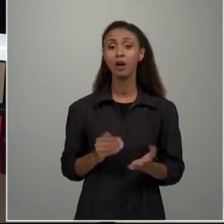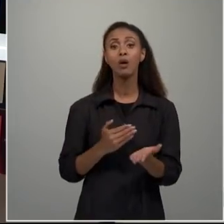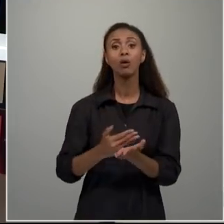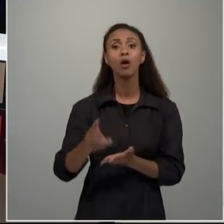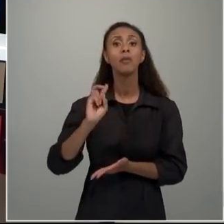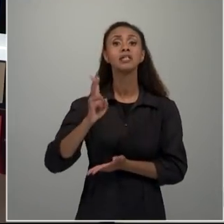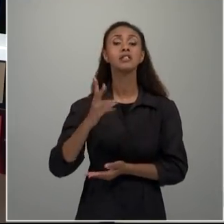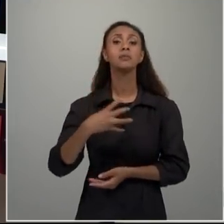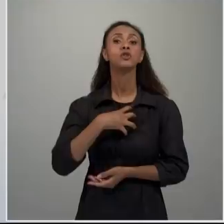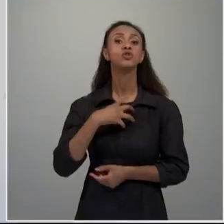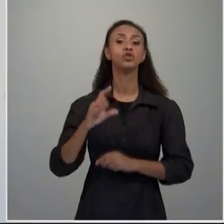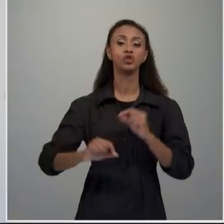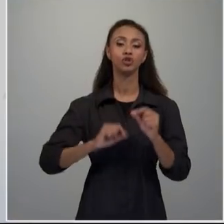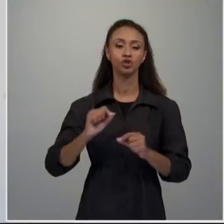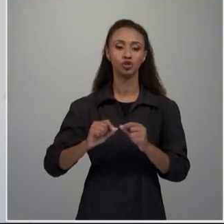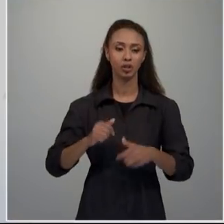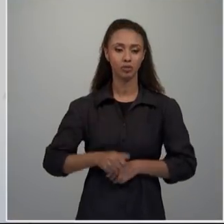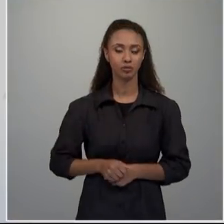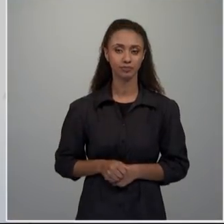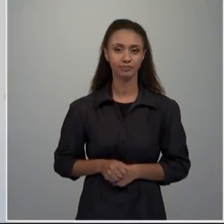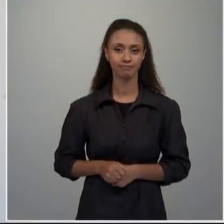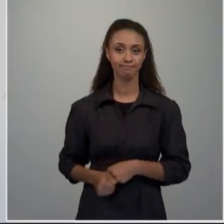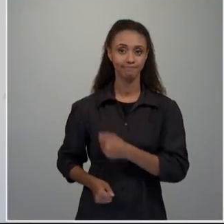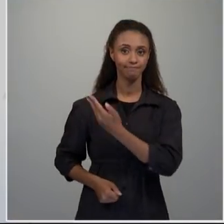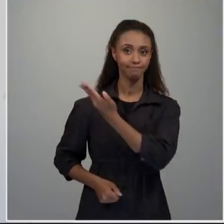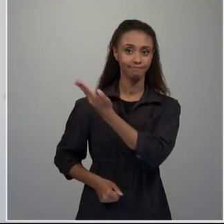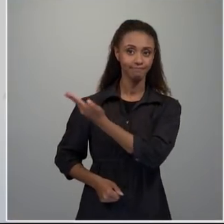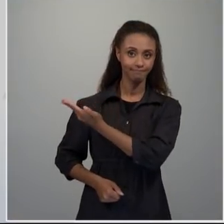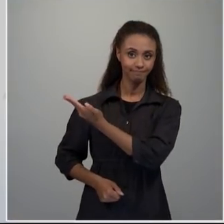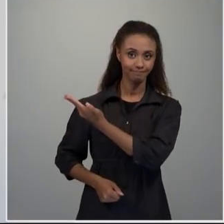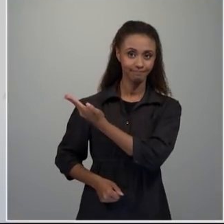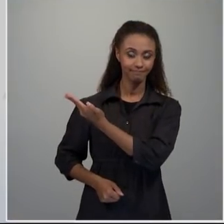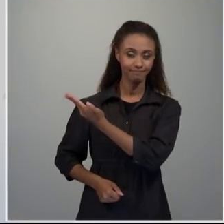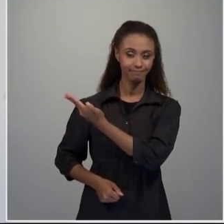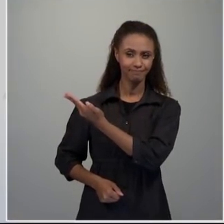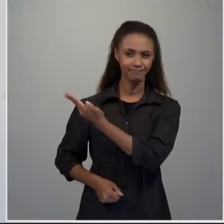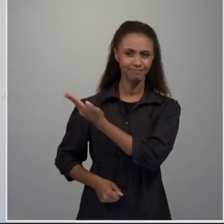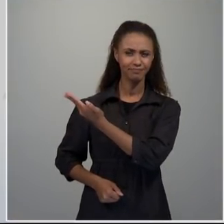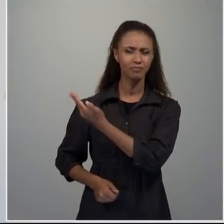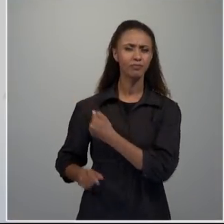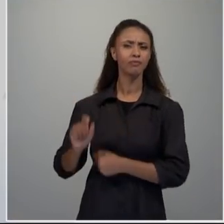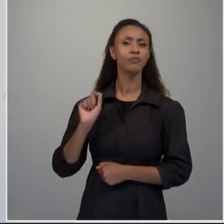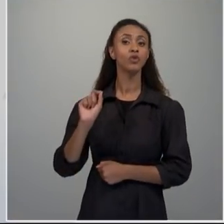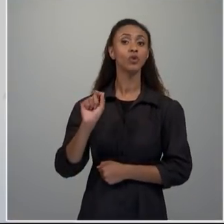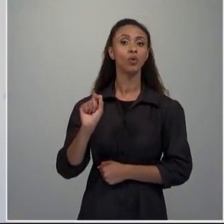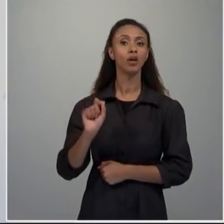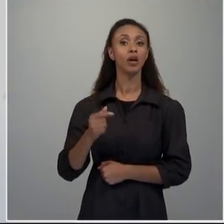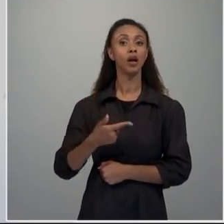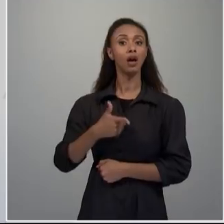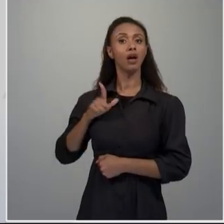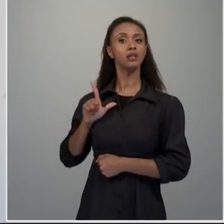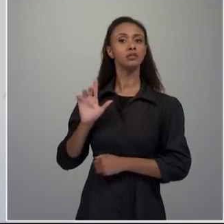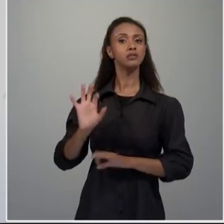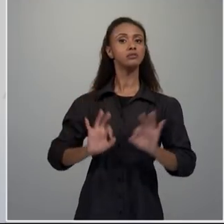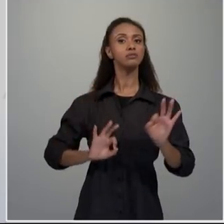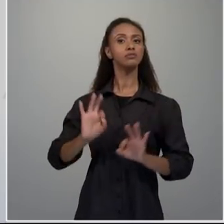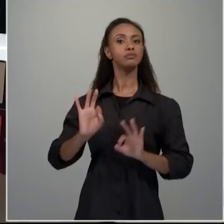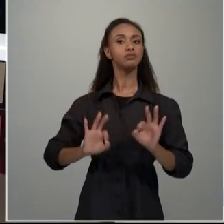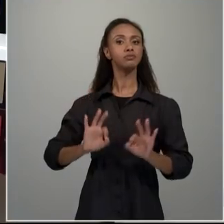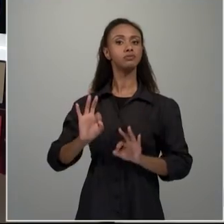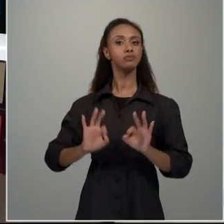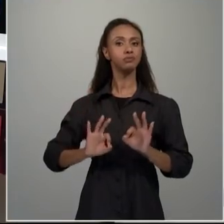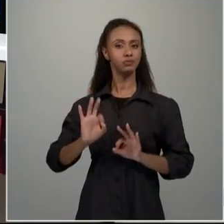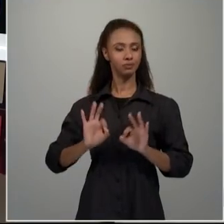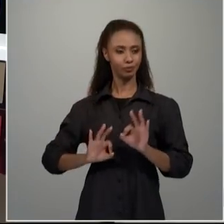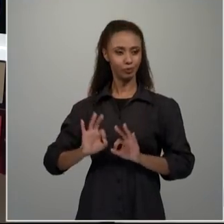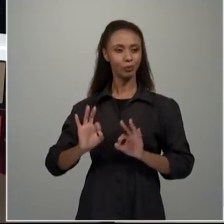com o thrive dizem que a gente fala bastante para vocês o que é o previd você se prepara para entrar no texto